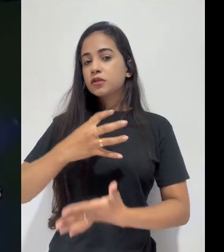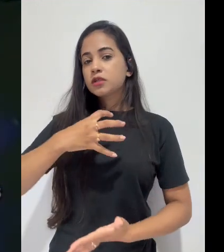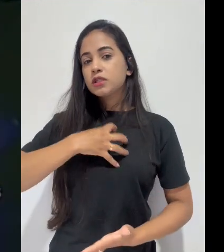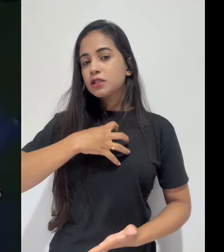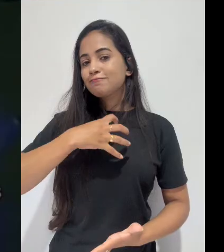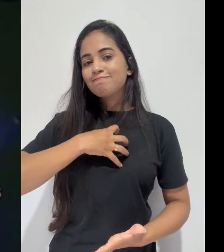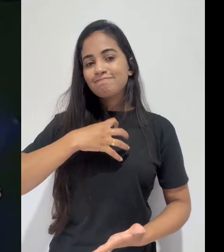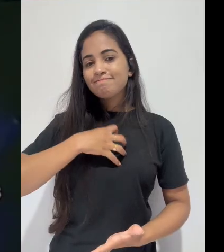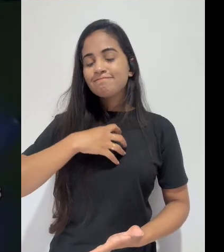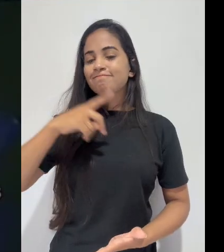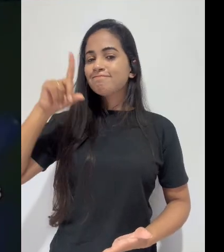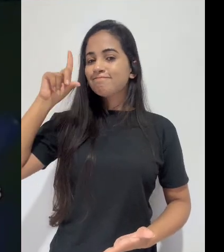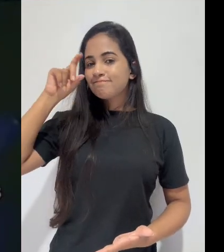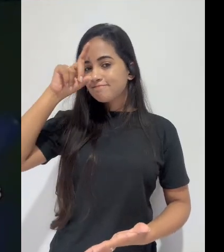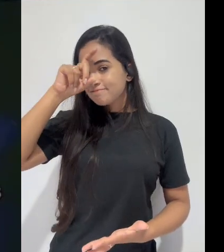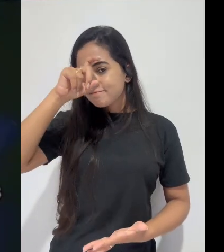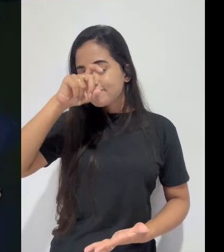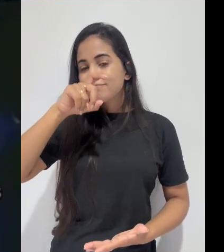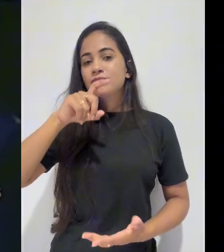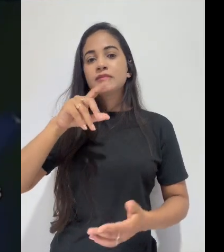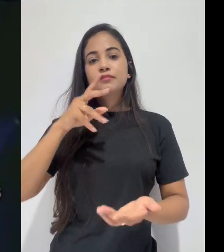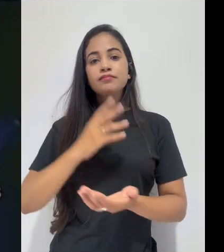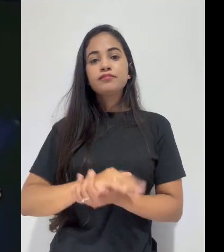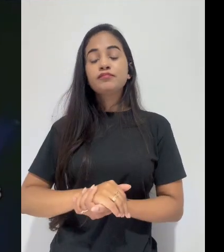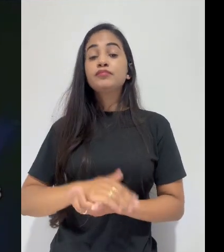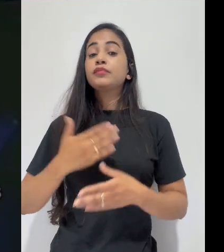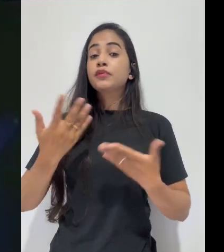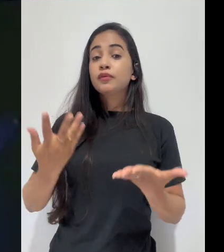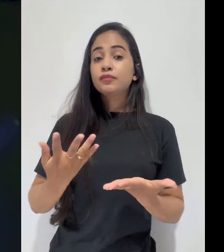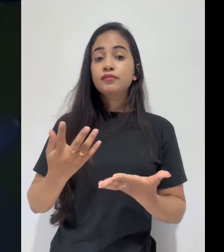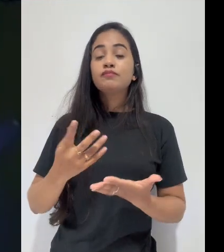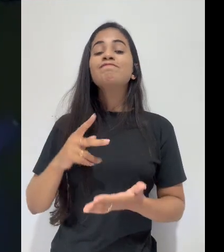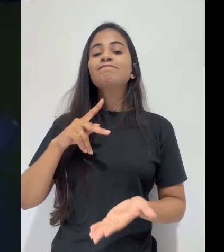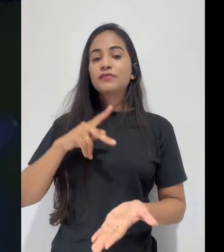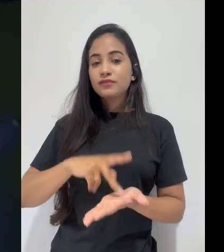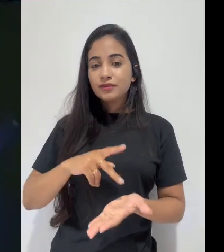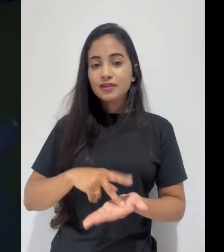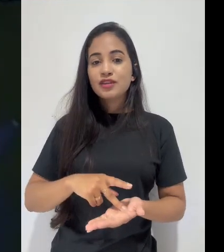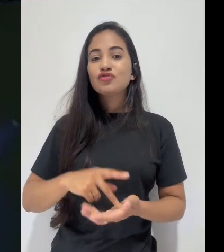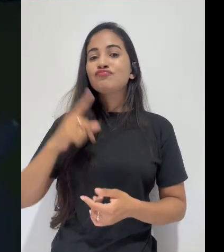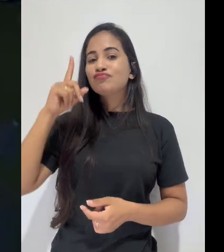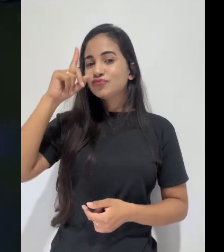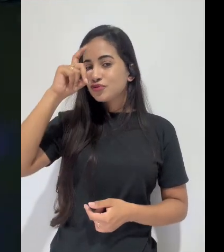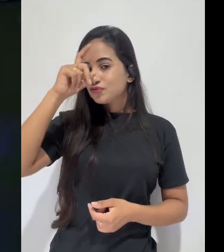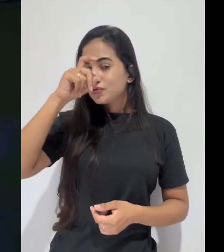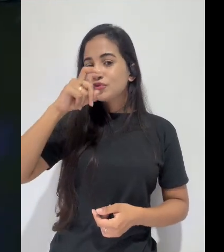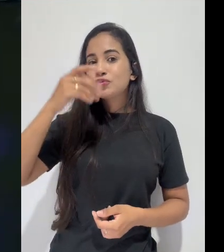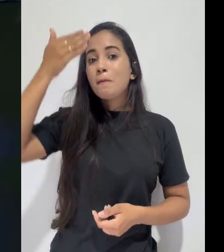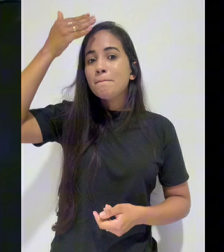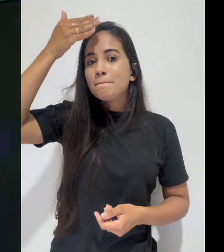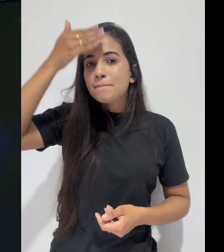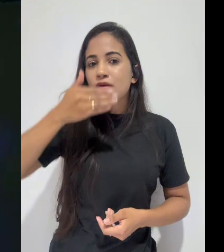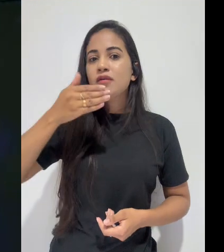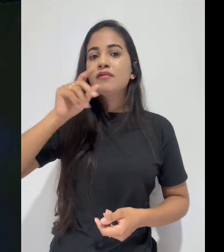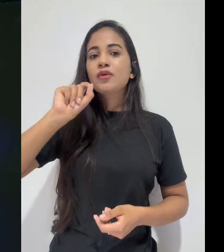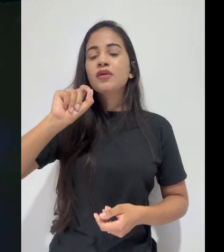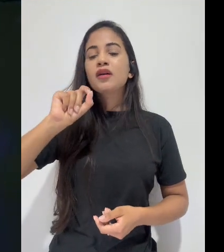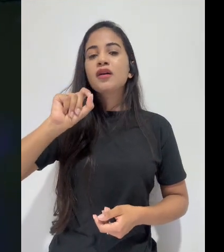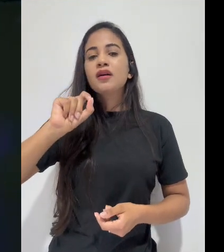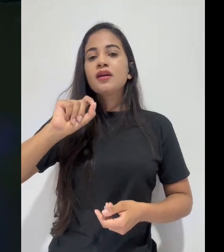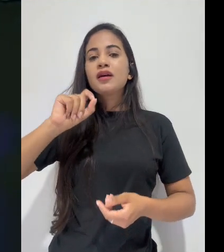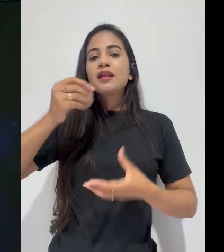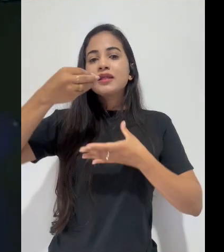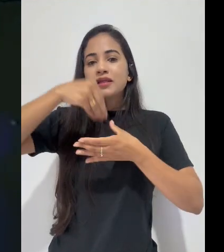dificuldades de criminalização da prática discriminatória. De fato, é quase impossível criminalizar a prática do racismo em